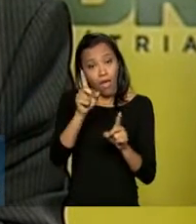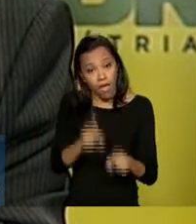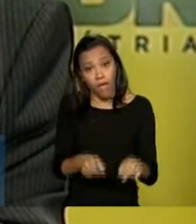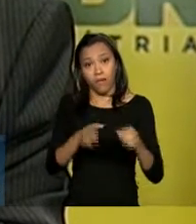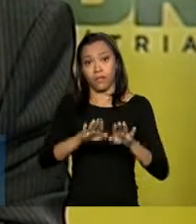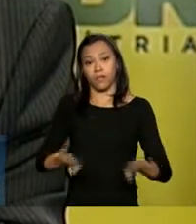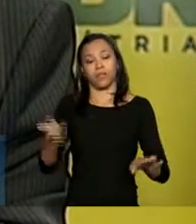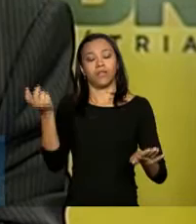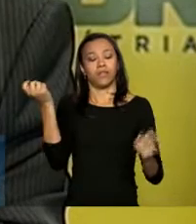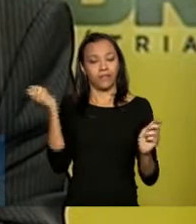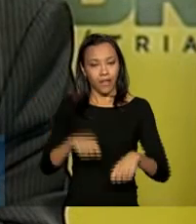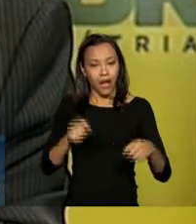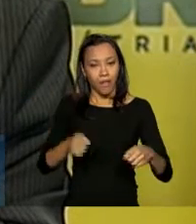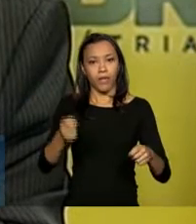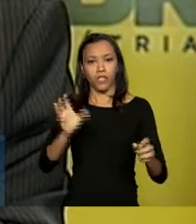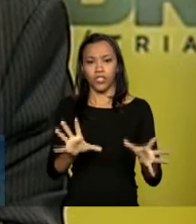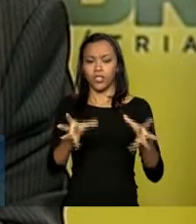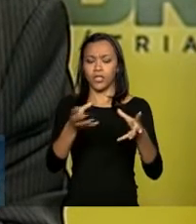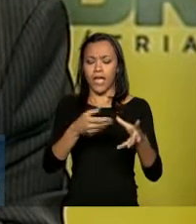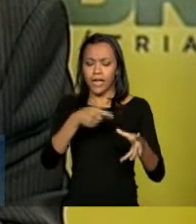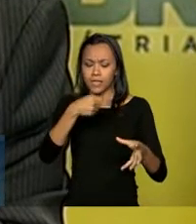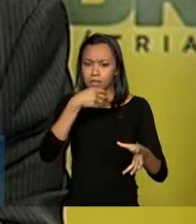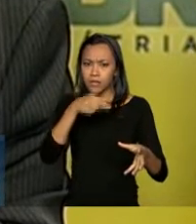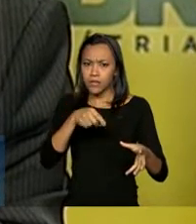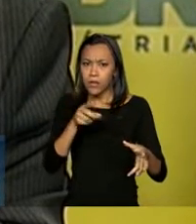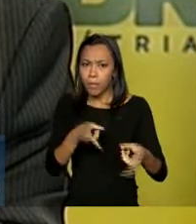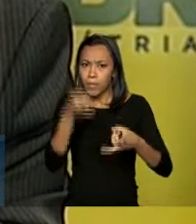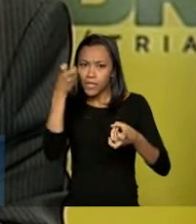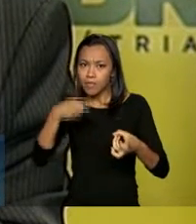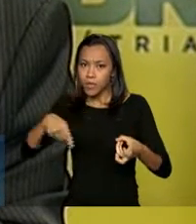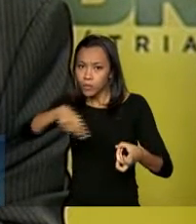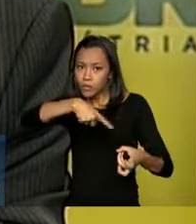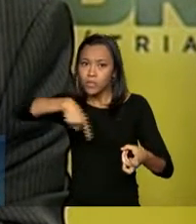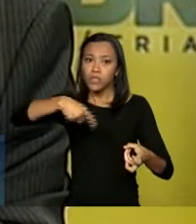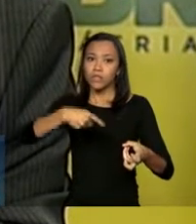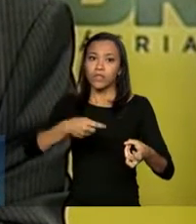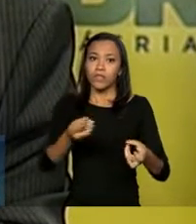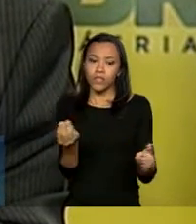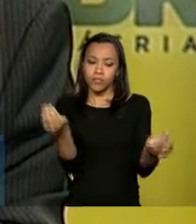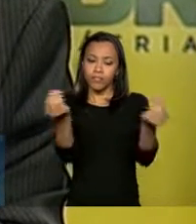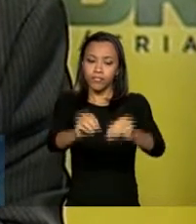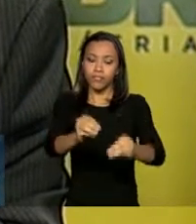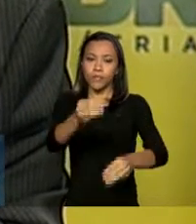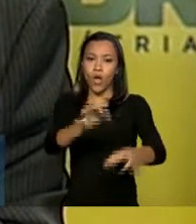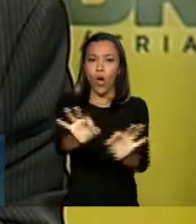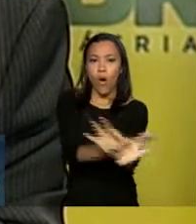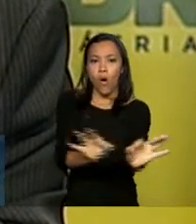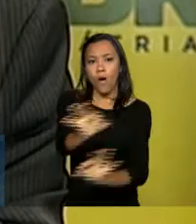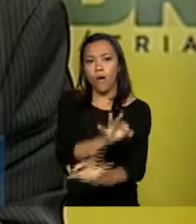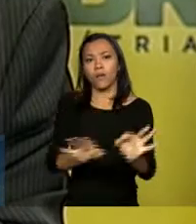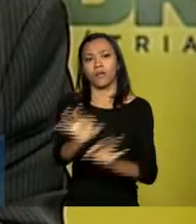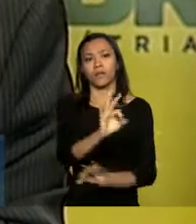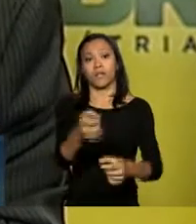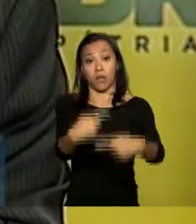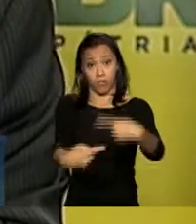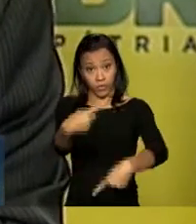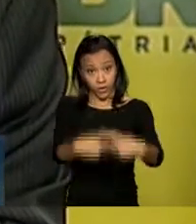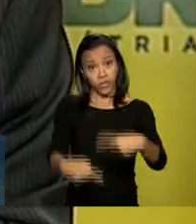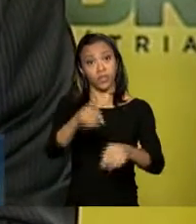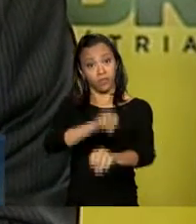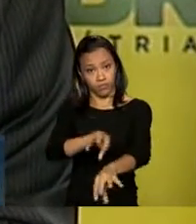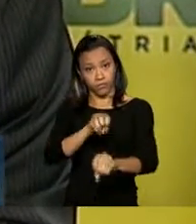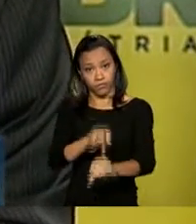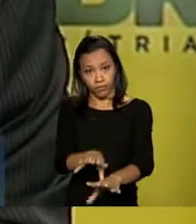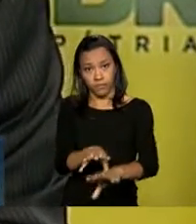condições de definir políticas. É com identificando esses fatores que nós podemos, inclusive, comparar. Muito grosso modo, nós podemos